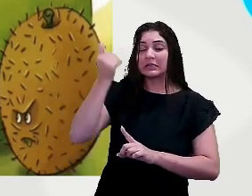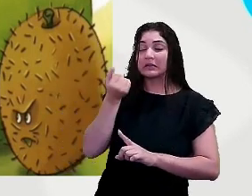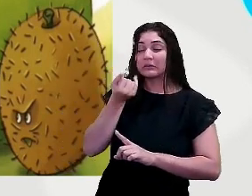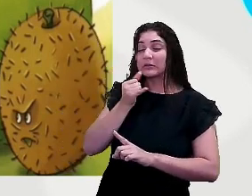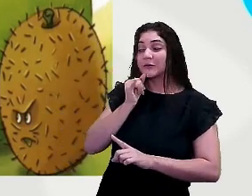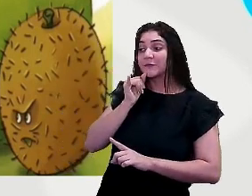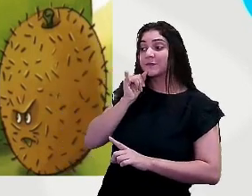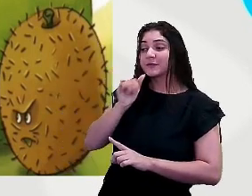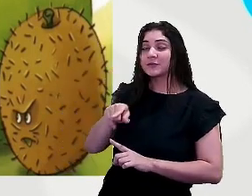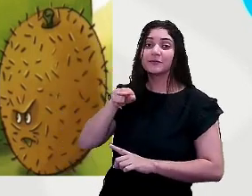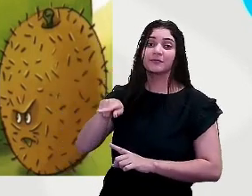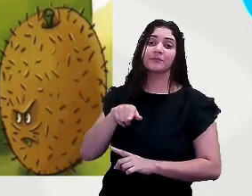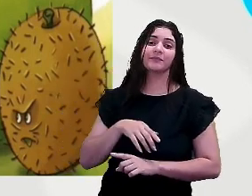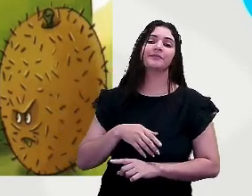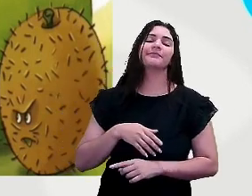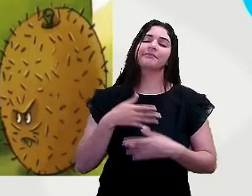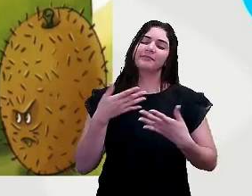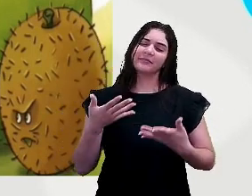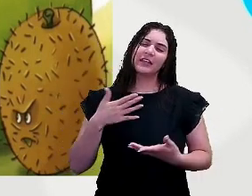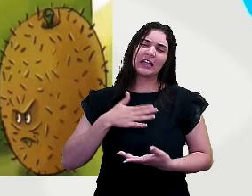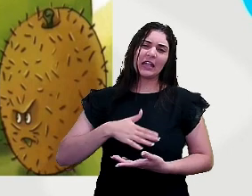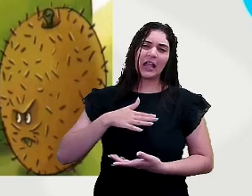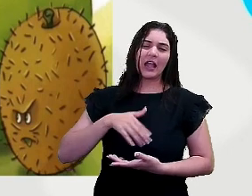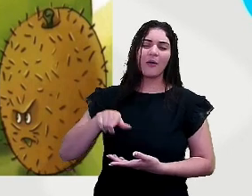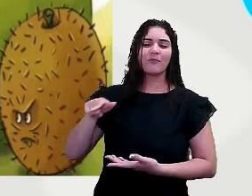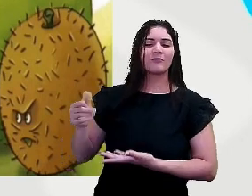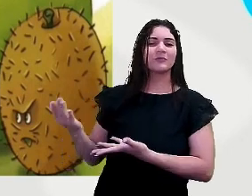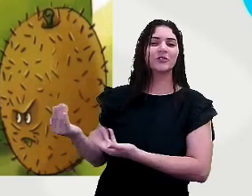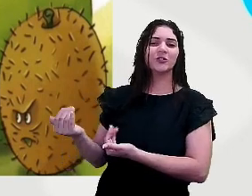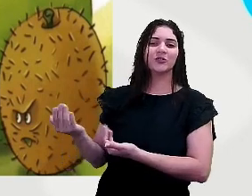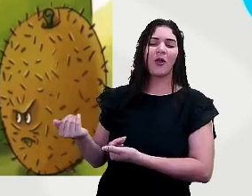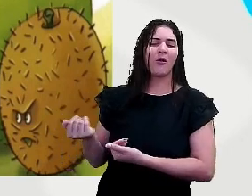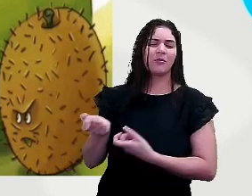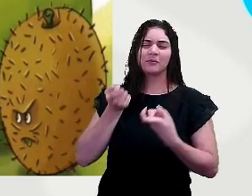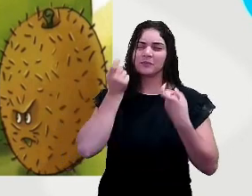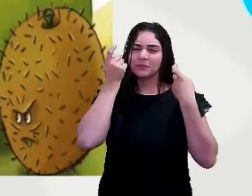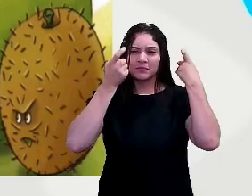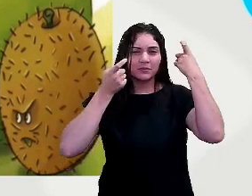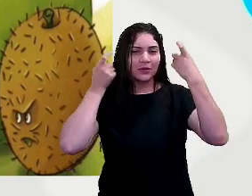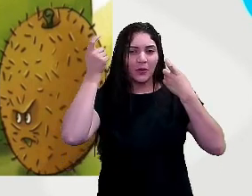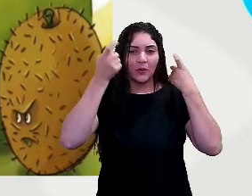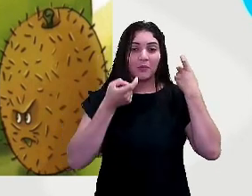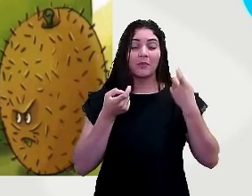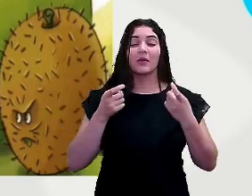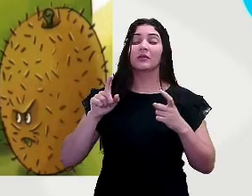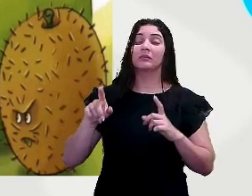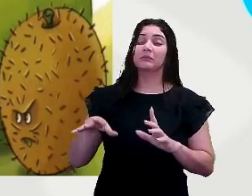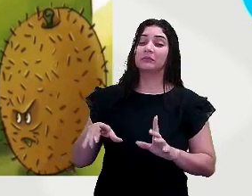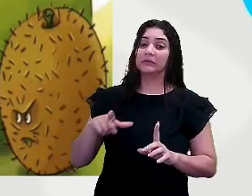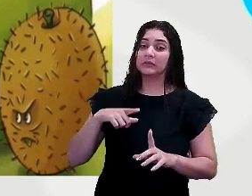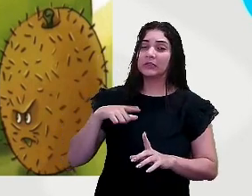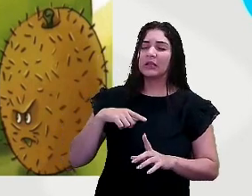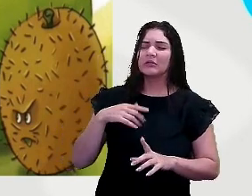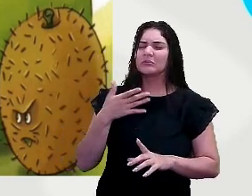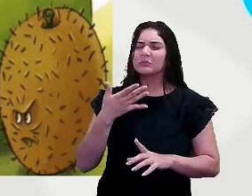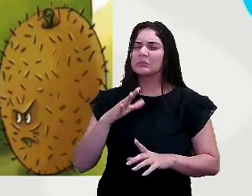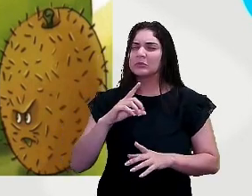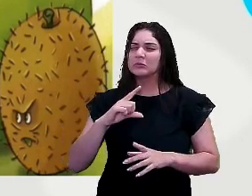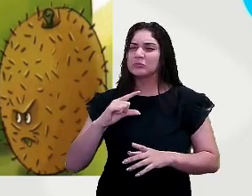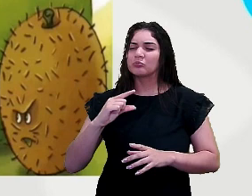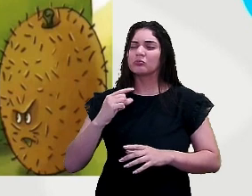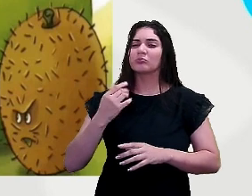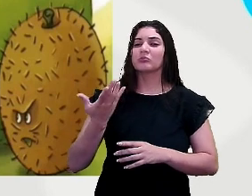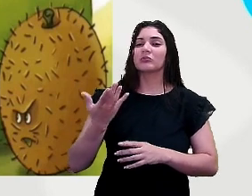confessa: és ainda muito jovem, não fiques preocupado, pois daqui a bocadinho